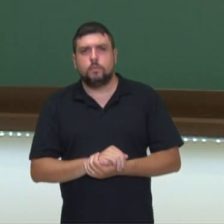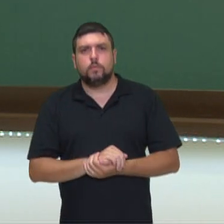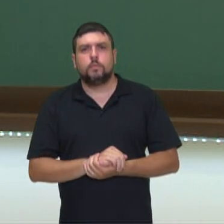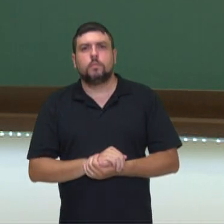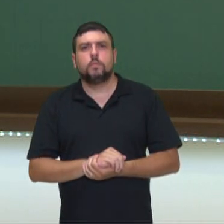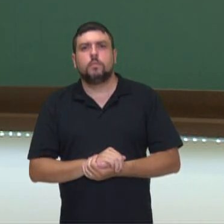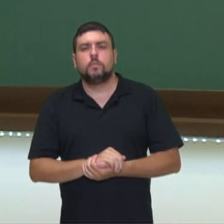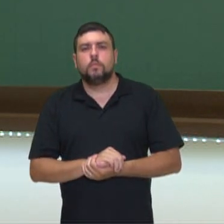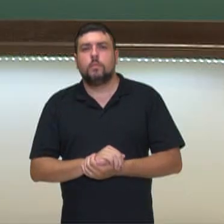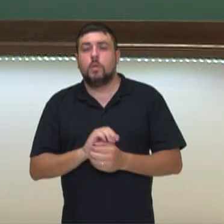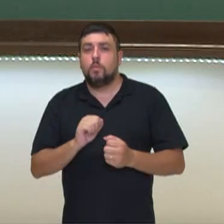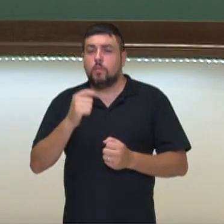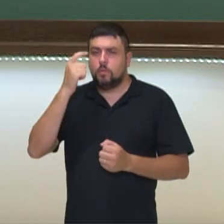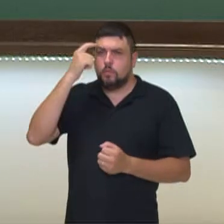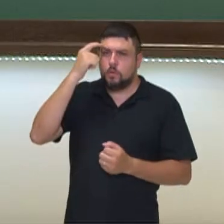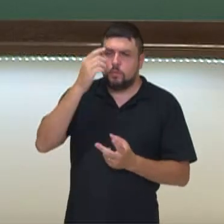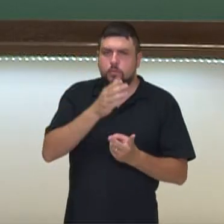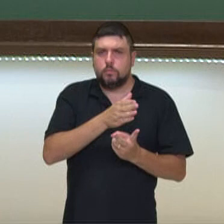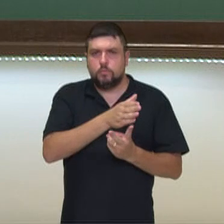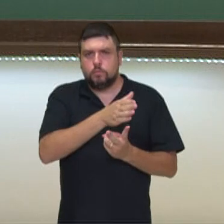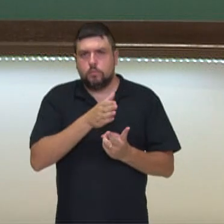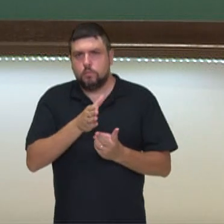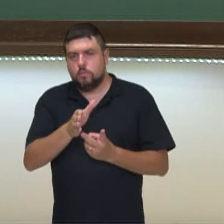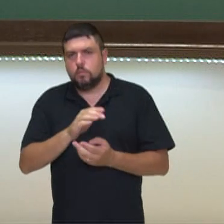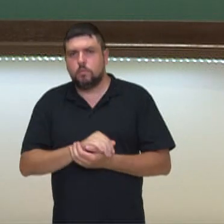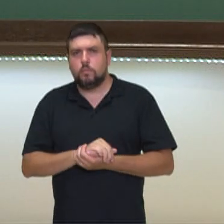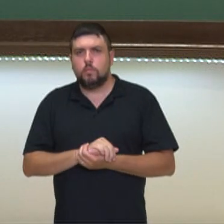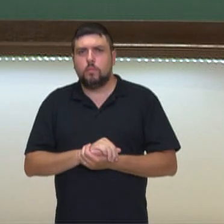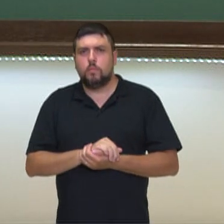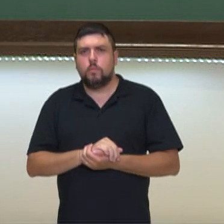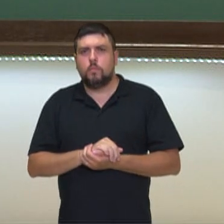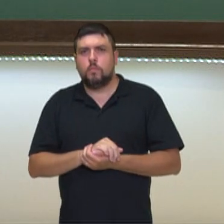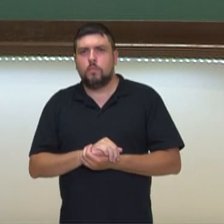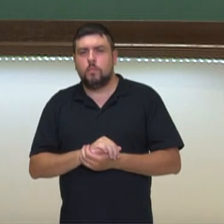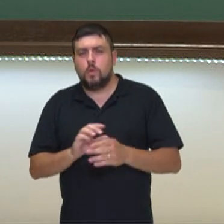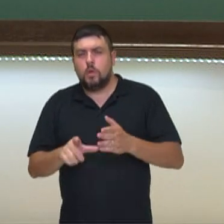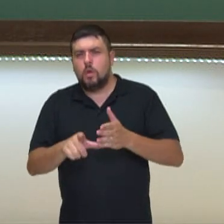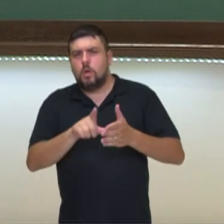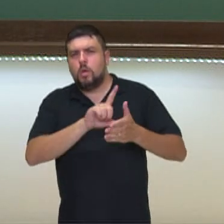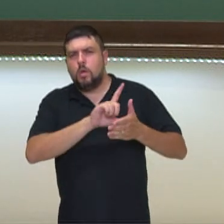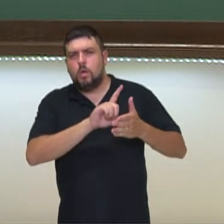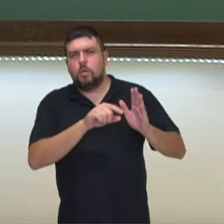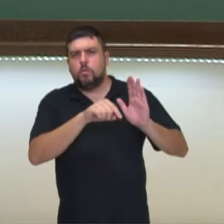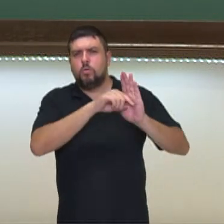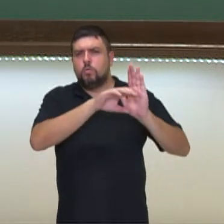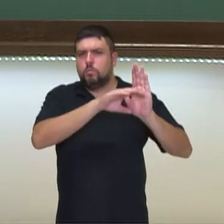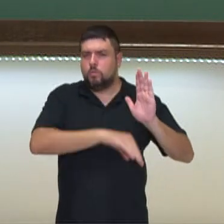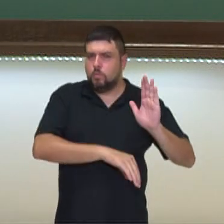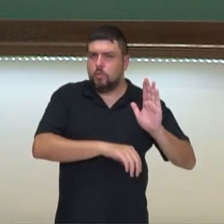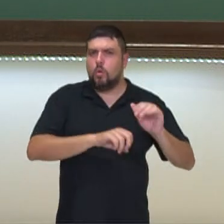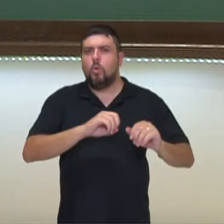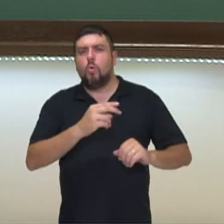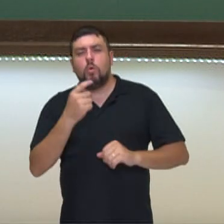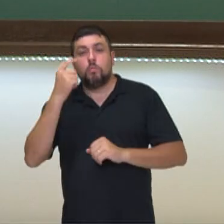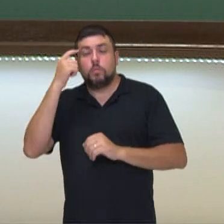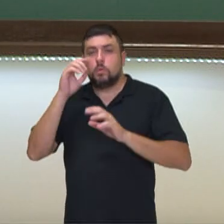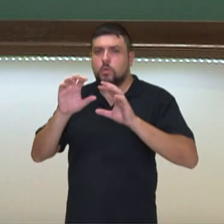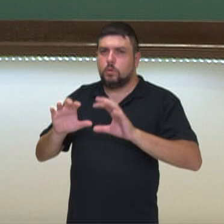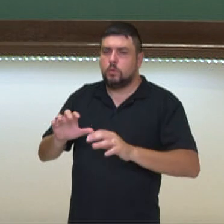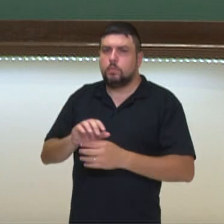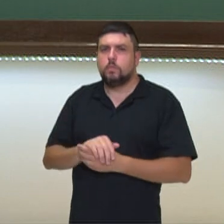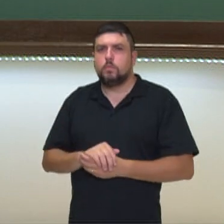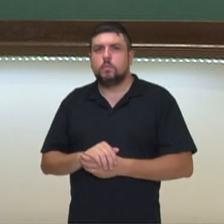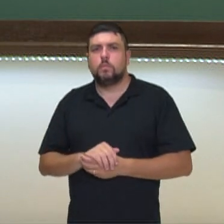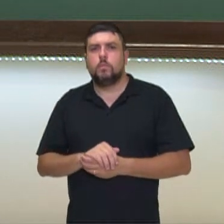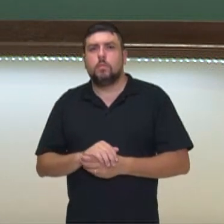posso pensar de duas maneiras, né? Ou eu subtraio aqueles valores lá do começo, ou eu penso assim, como foram vendidos